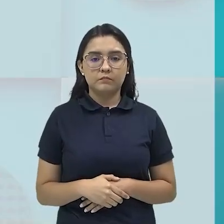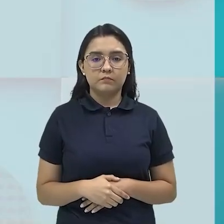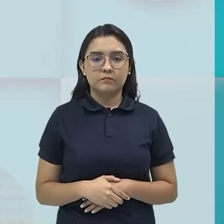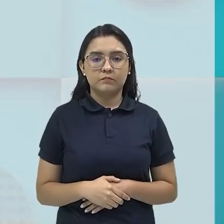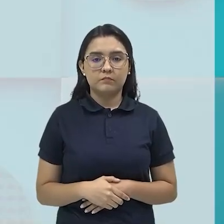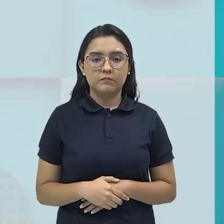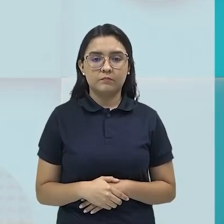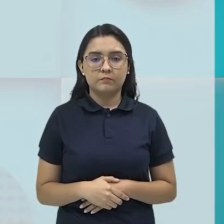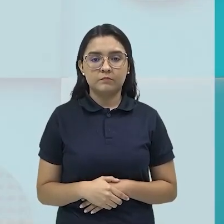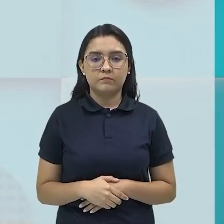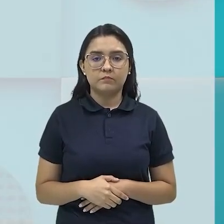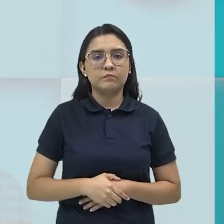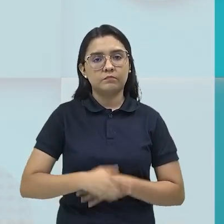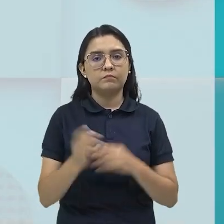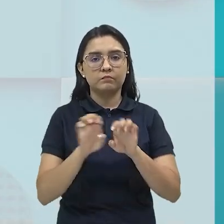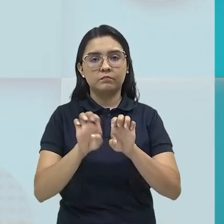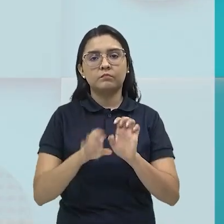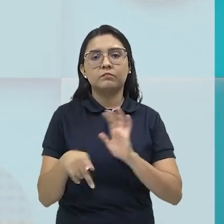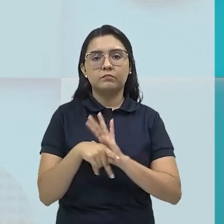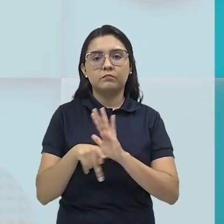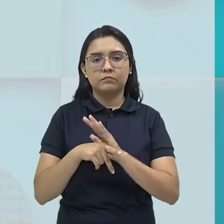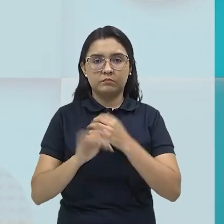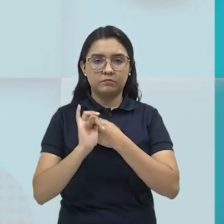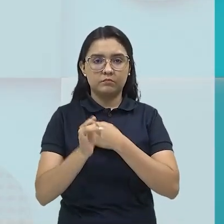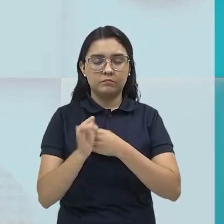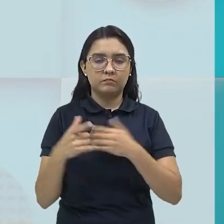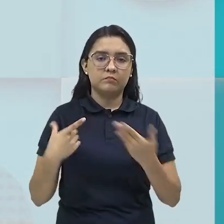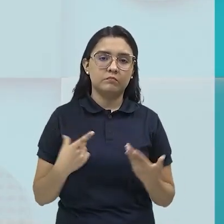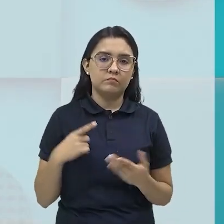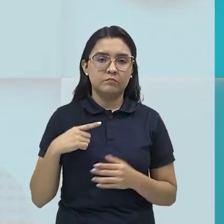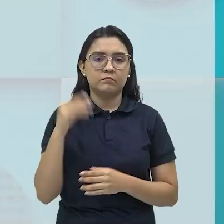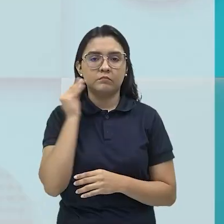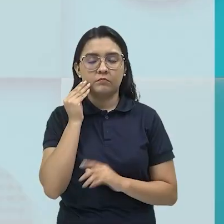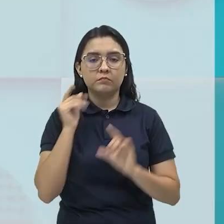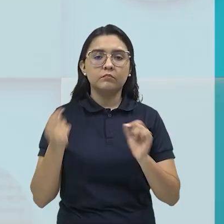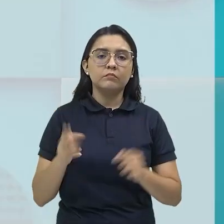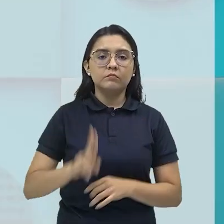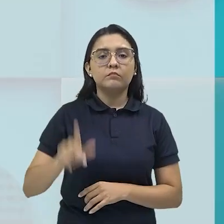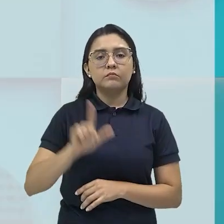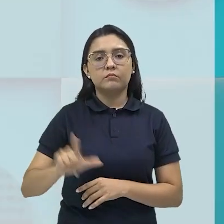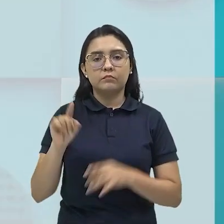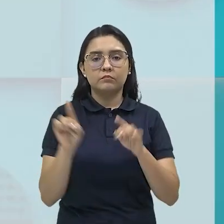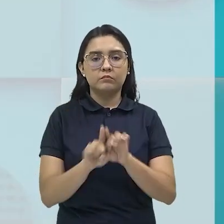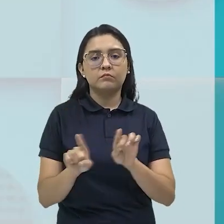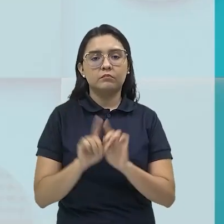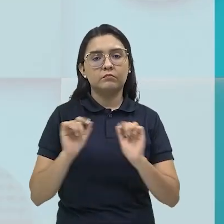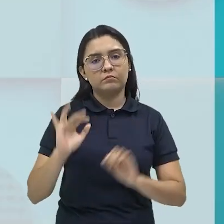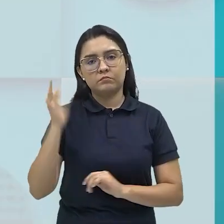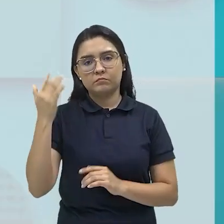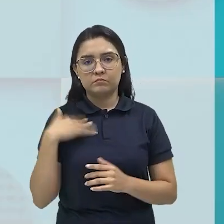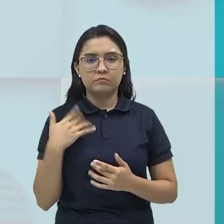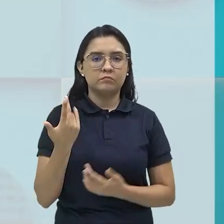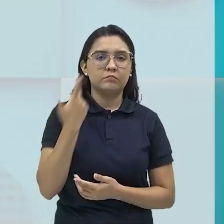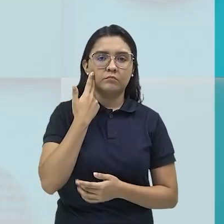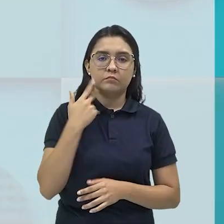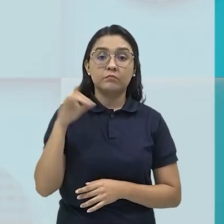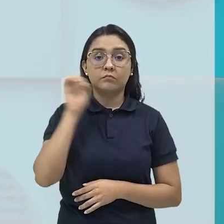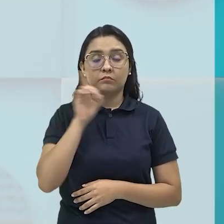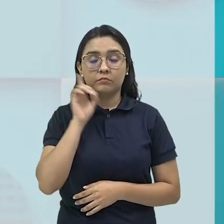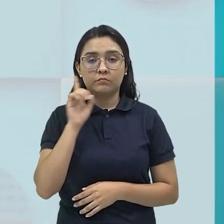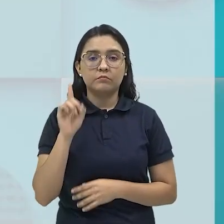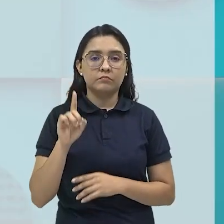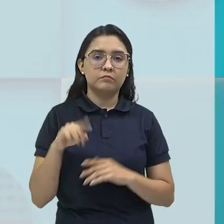dessa forma. Elas tentam contar de uma forma poética e literária algo, um evento comum do cotidiano, algo que a